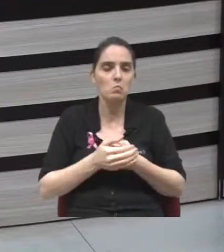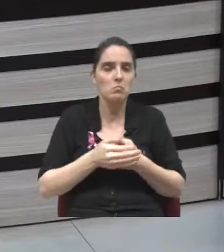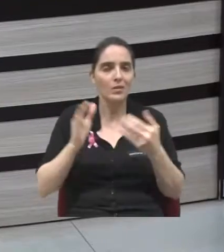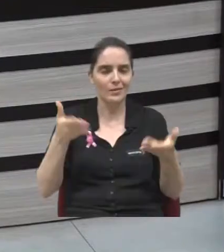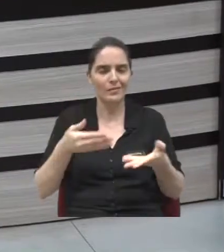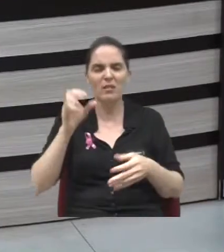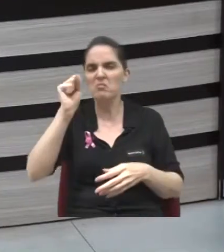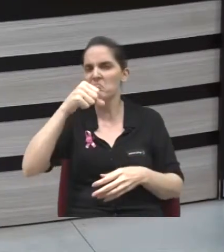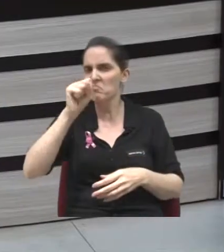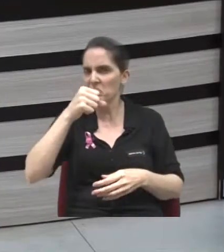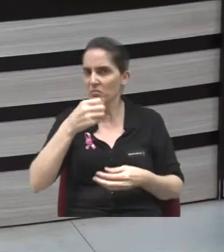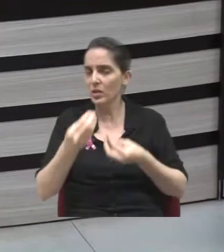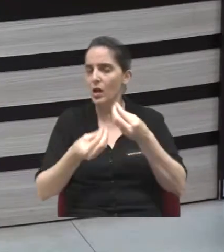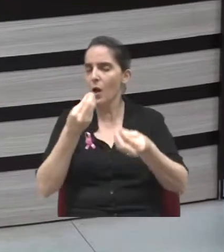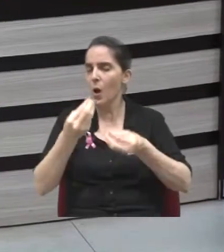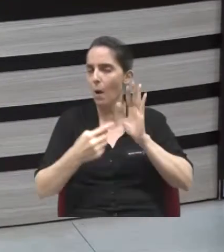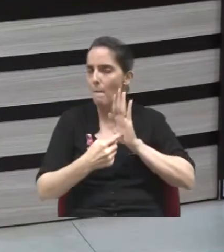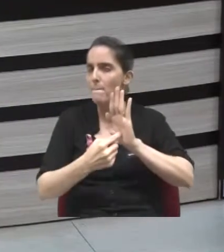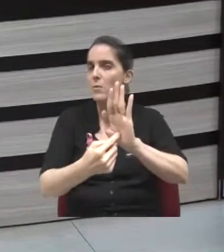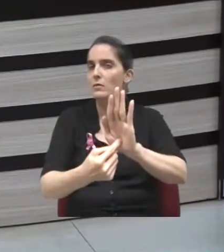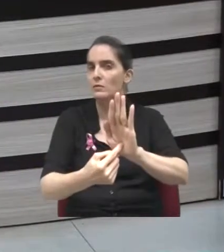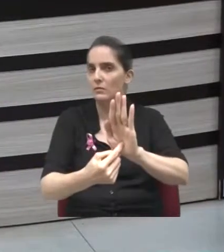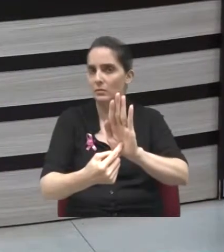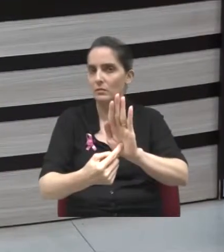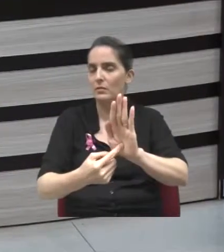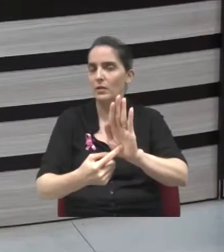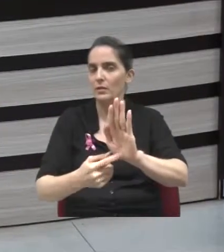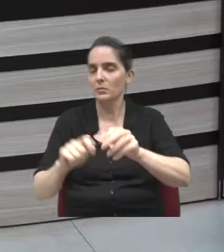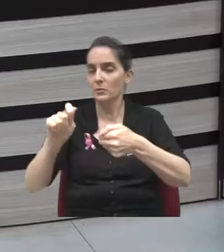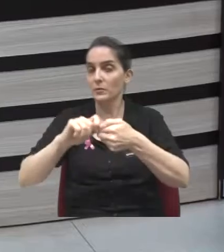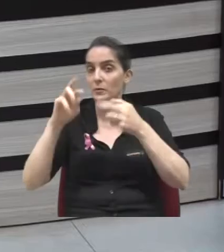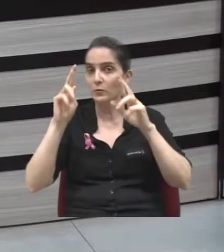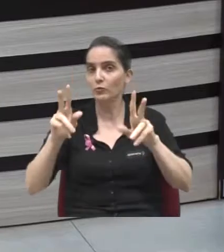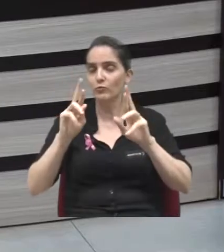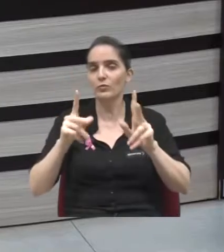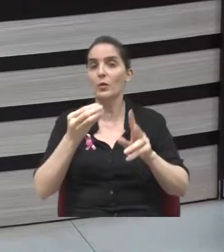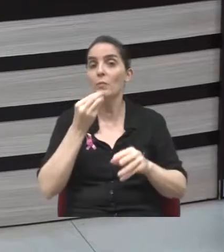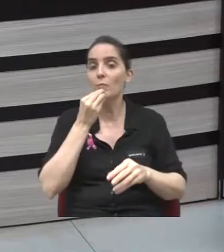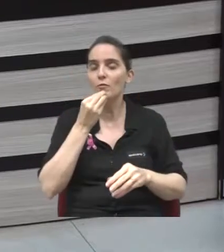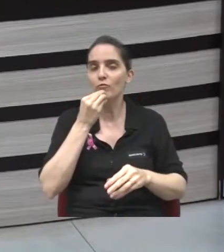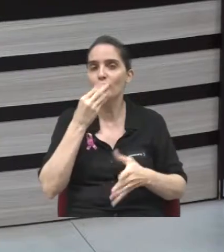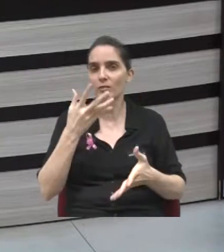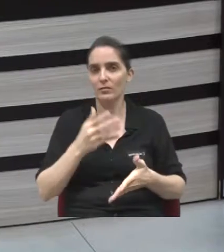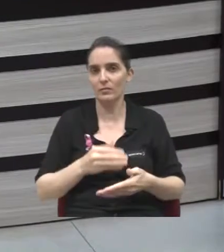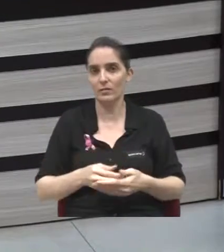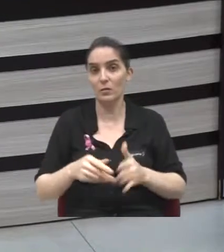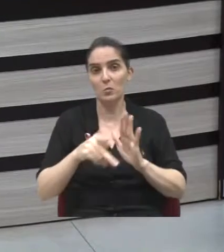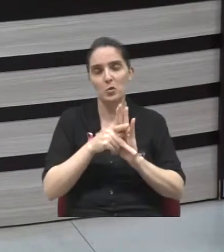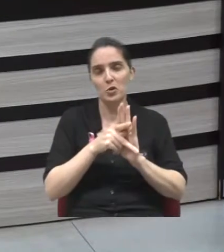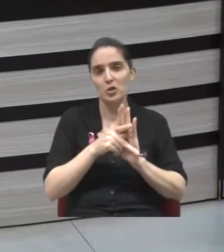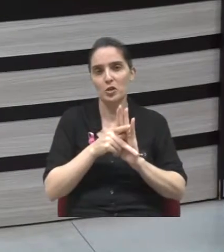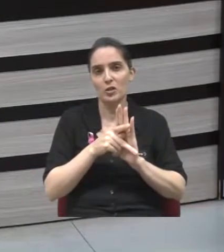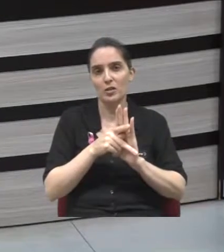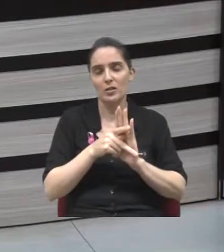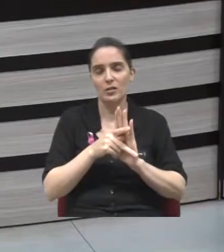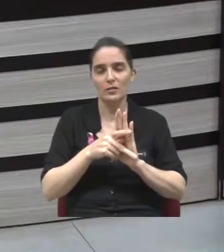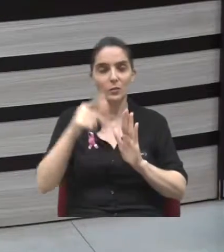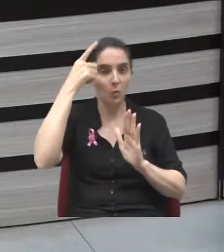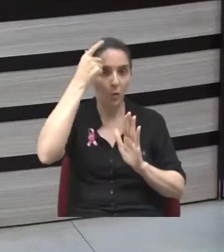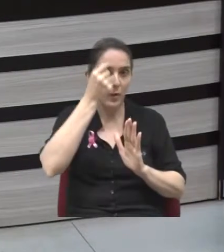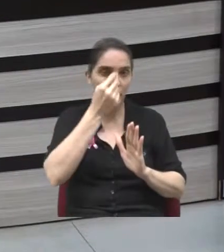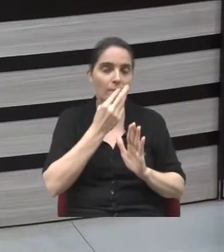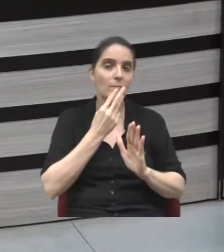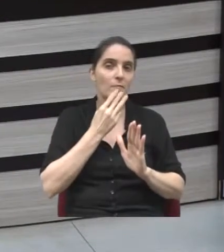de mostrar e de fazer. E estamos tendo a oportunidade, Vaguinho, de aprovar projeto como o seu, como do Dr. Anderson, do